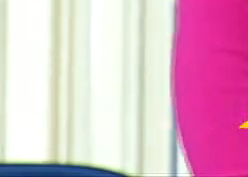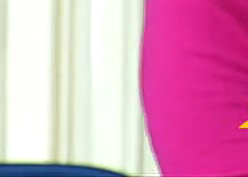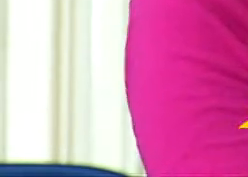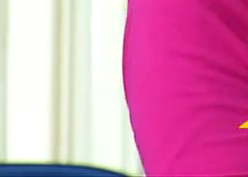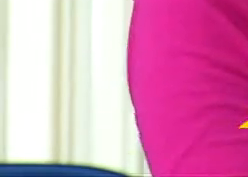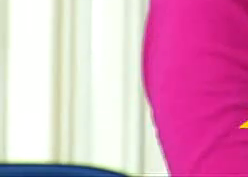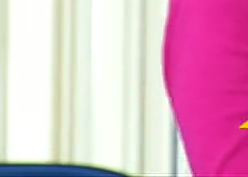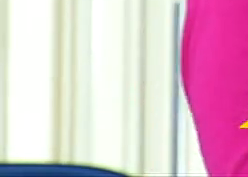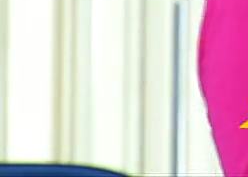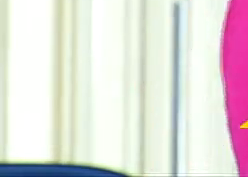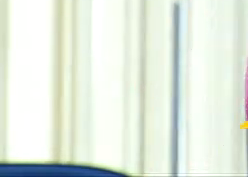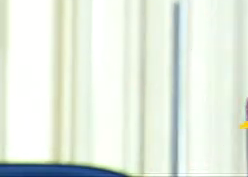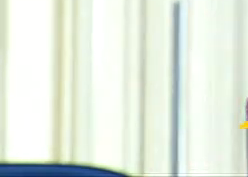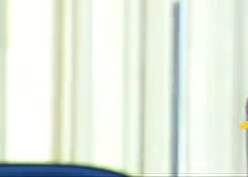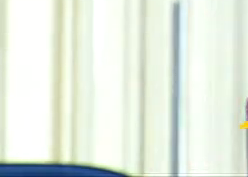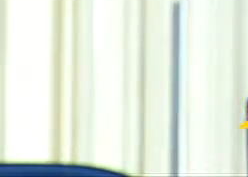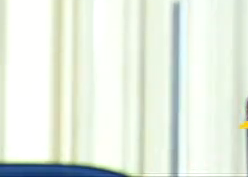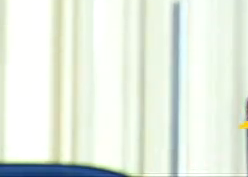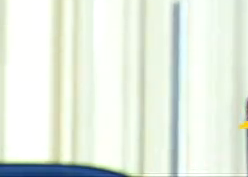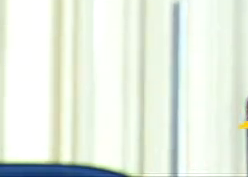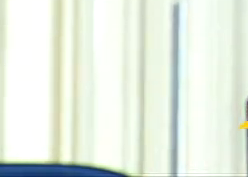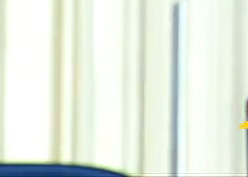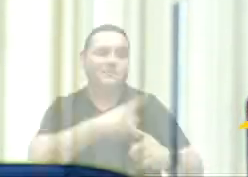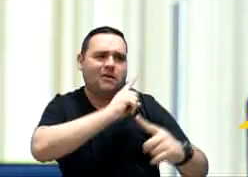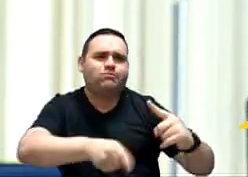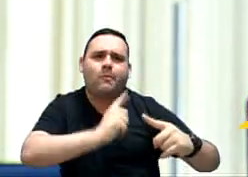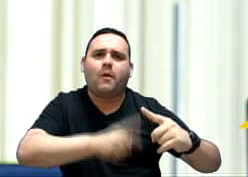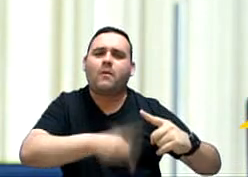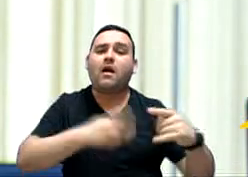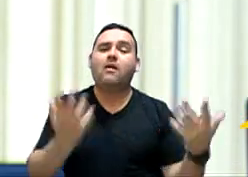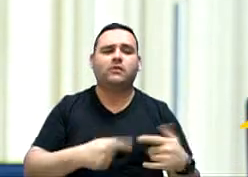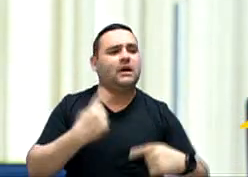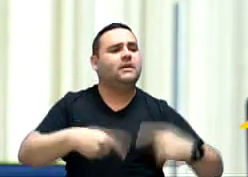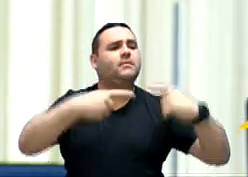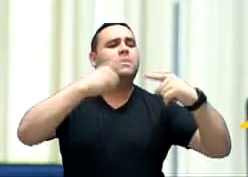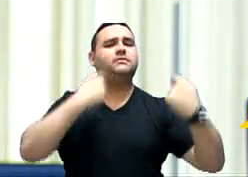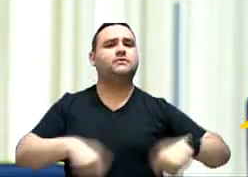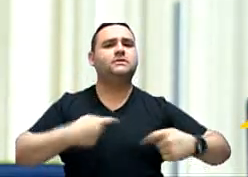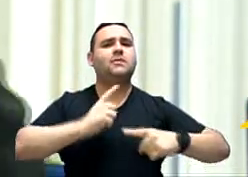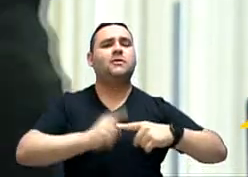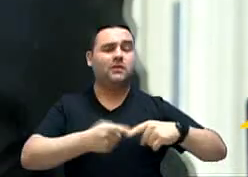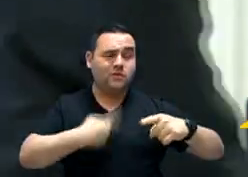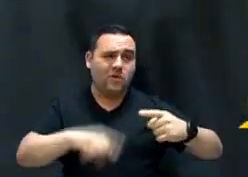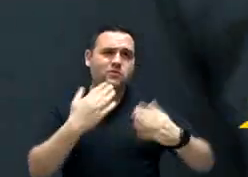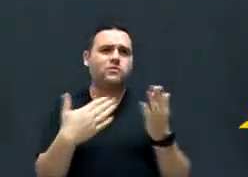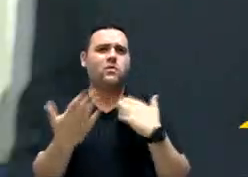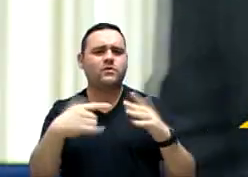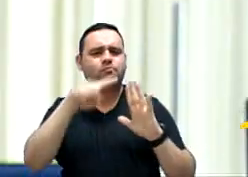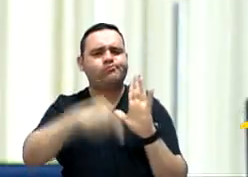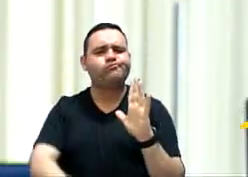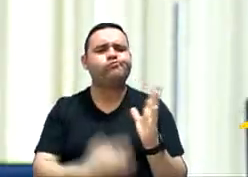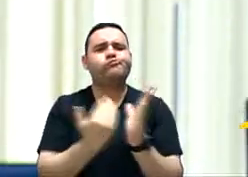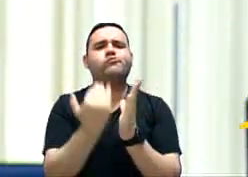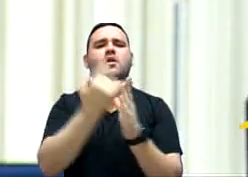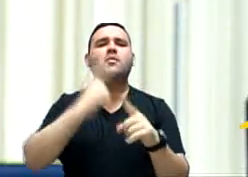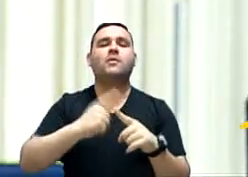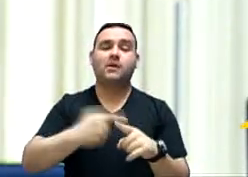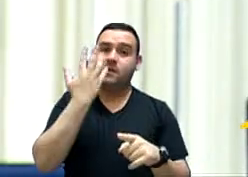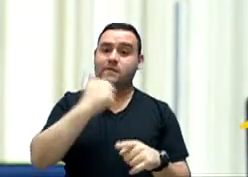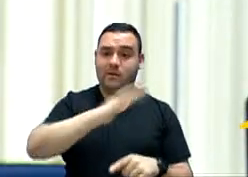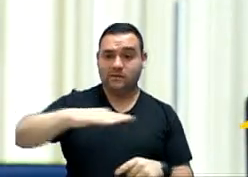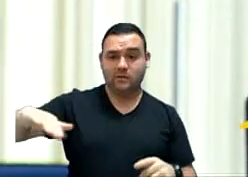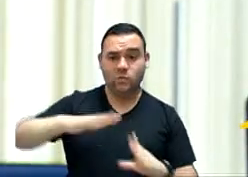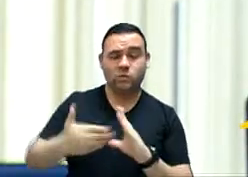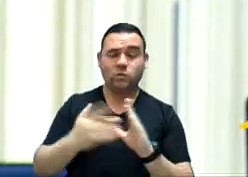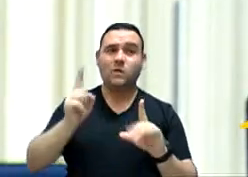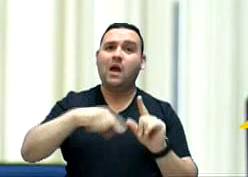vai resolver, é óbvio, né? Mas ela traz aí o debate. E para que a gente discuta e debata isso mais a fundo, porque as crianças são